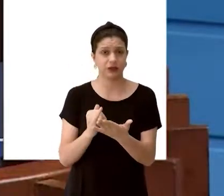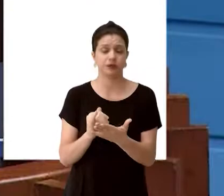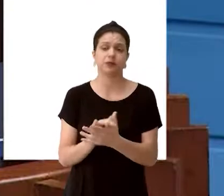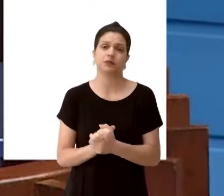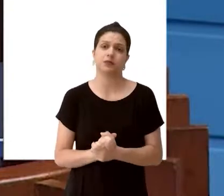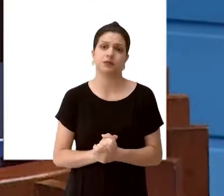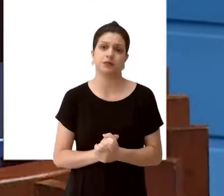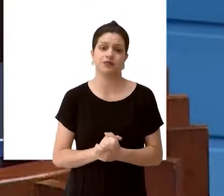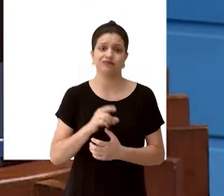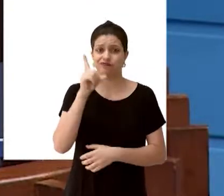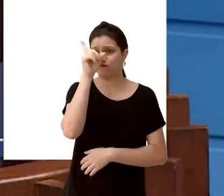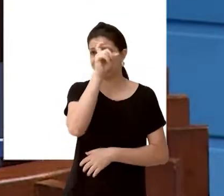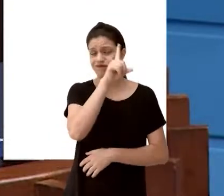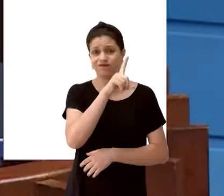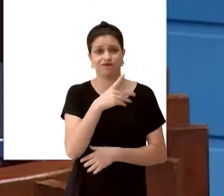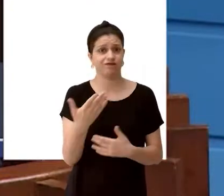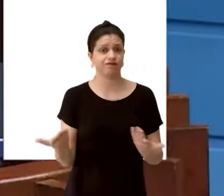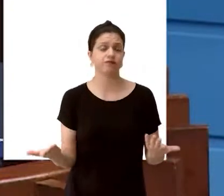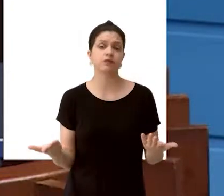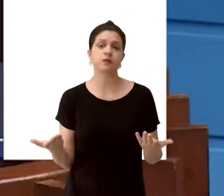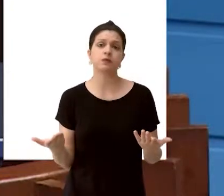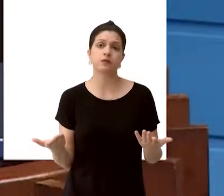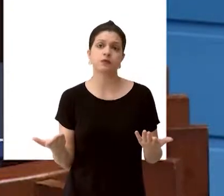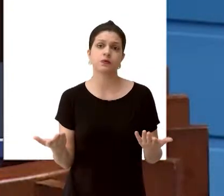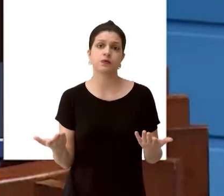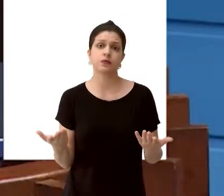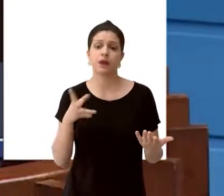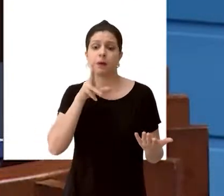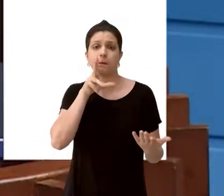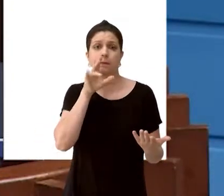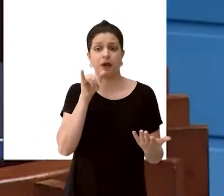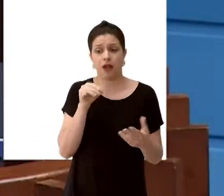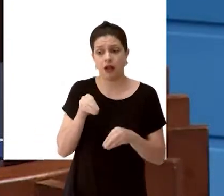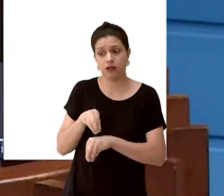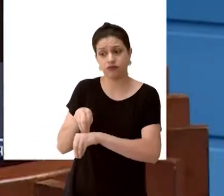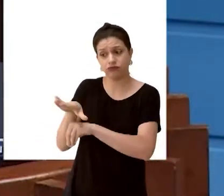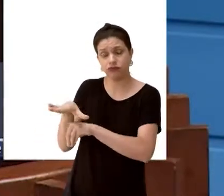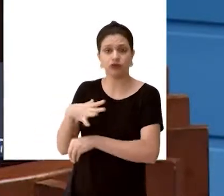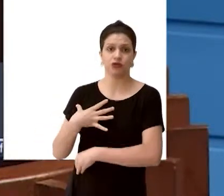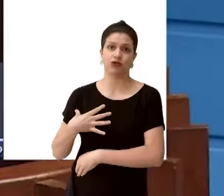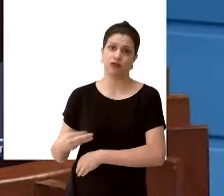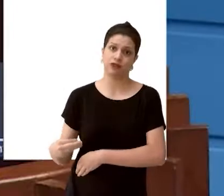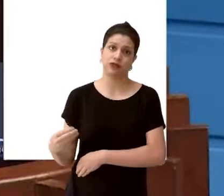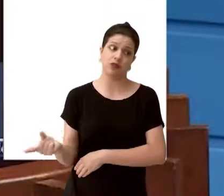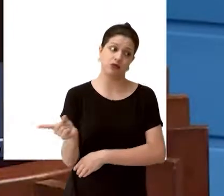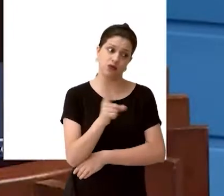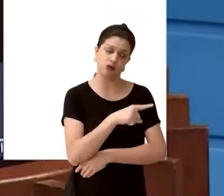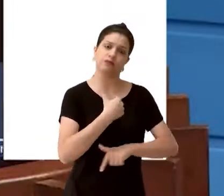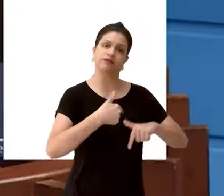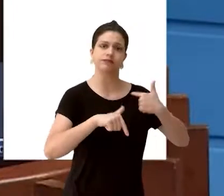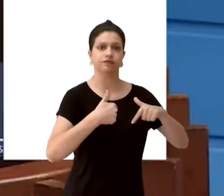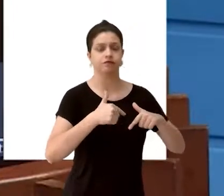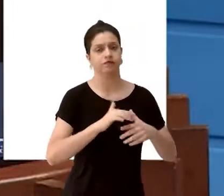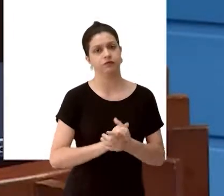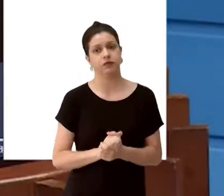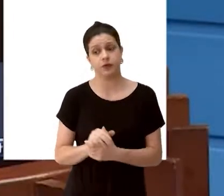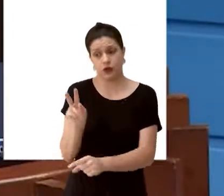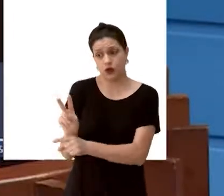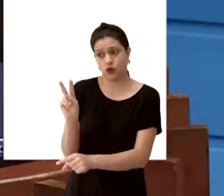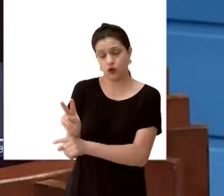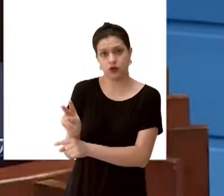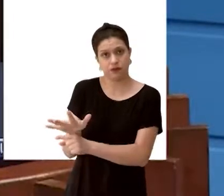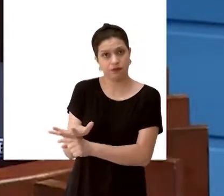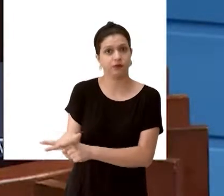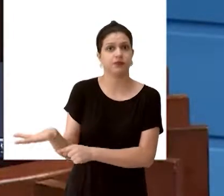que os pais possam deixar os seus filhos enquanto trabalham para que sejam cuidados e